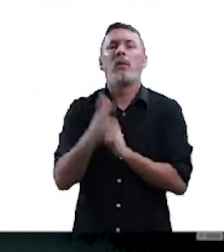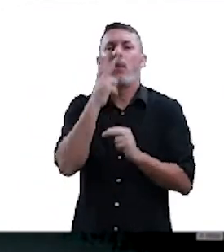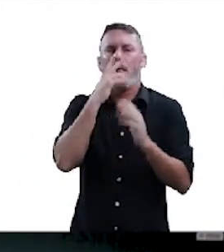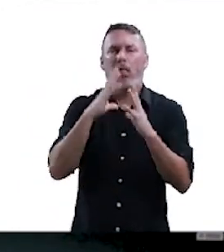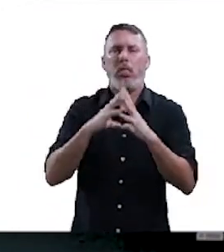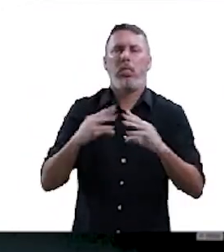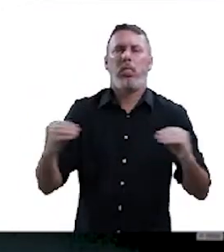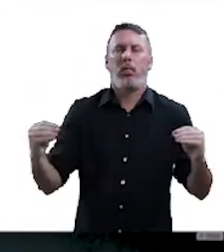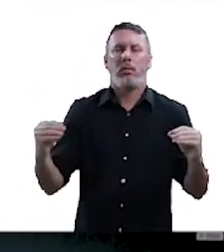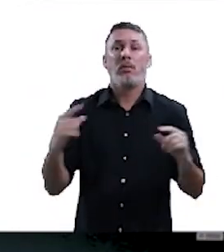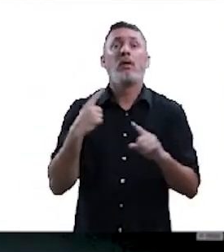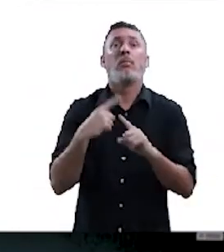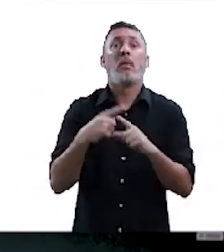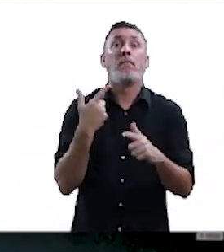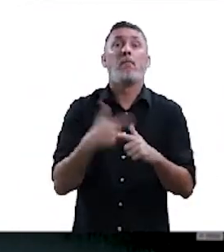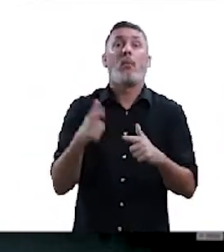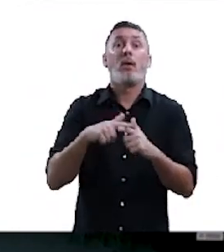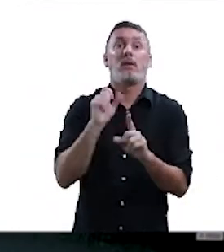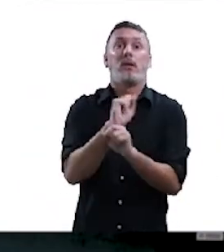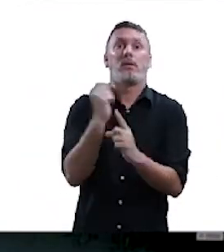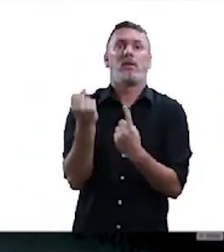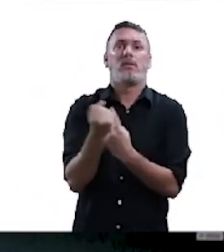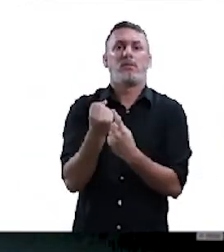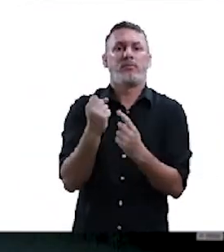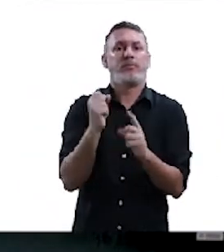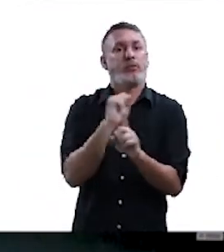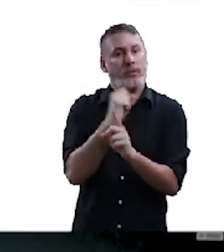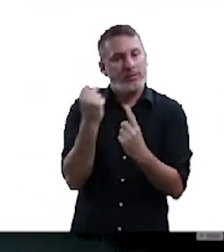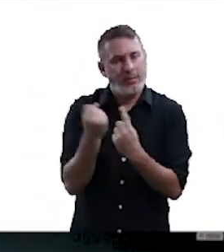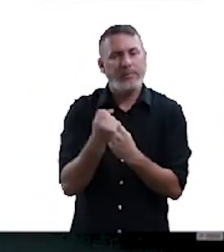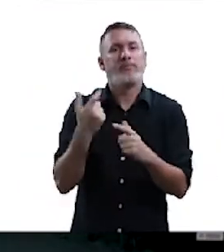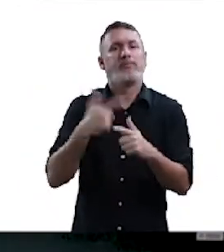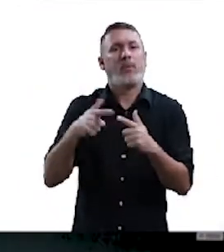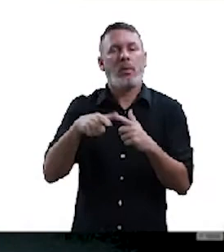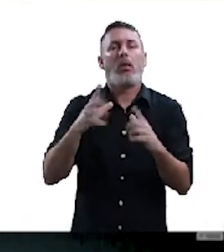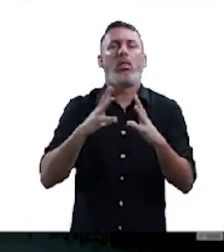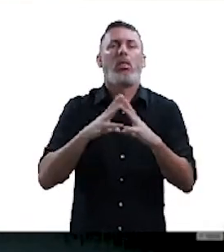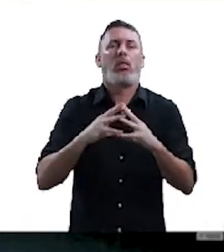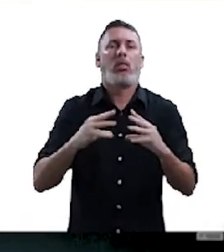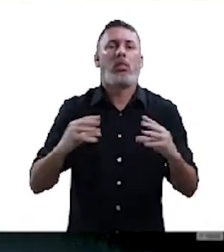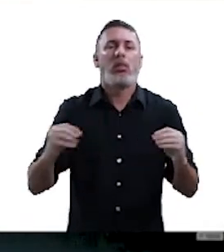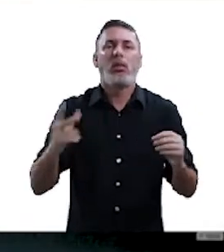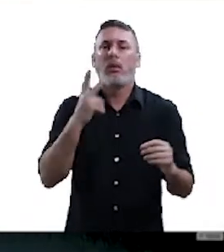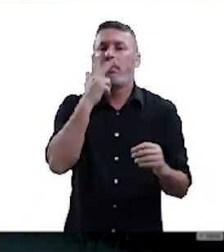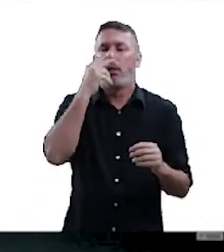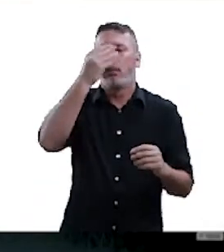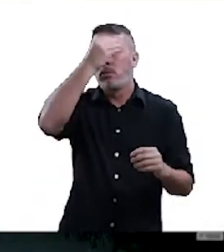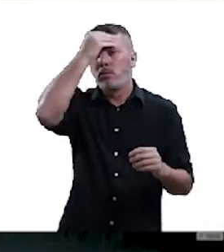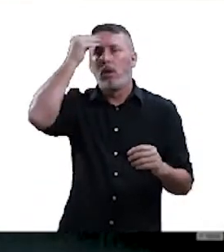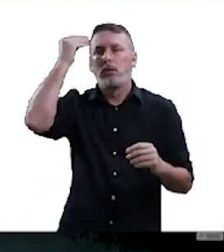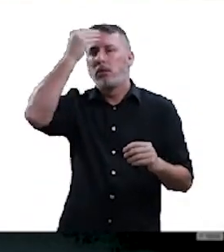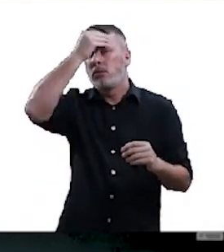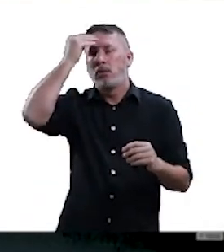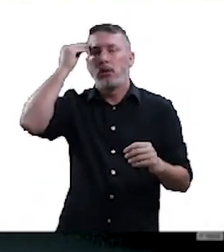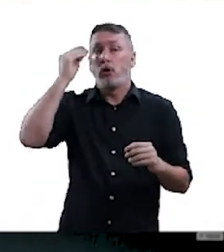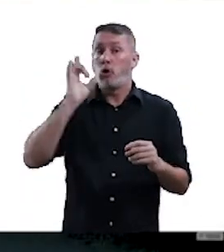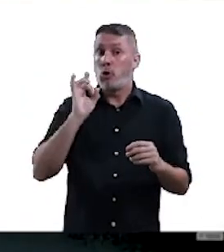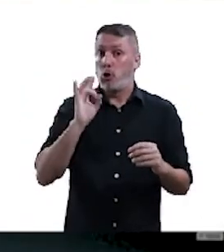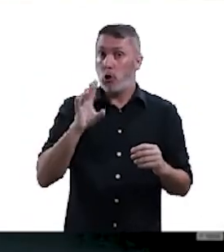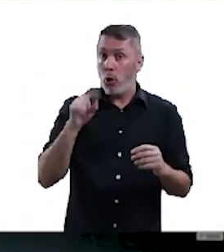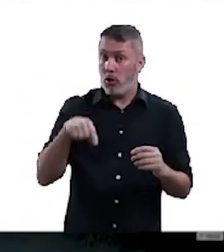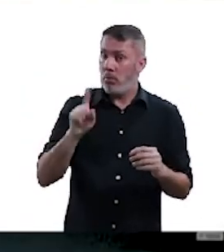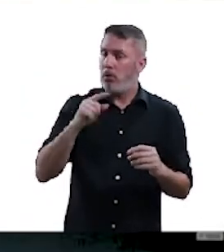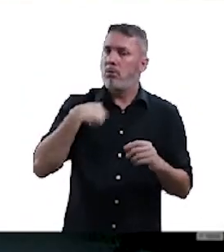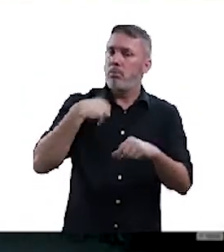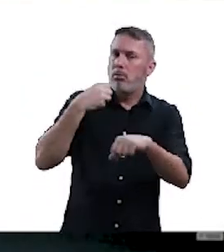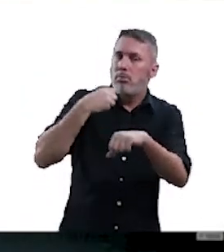problema da sociedade é o que a redação vai trabalhar. Modernidade líquida. Não é somente isso, é uma dica que eu vou dar a vocês nesta aula. E